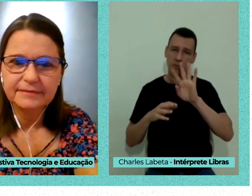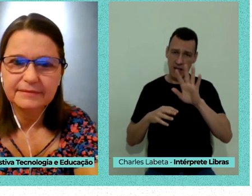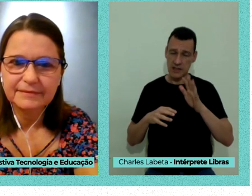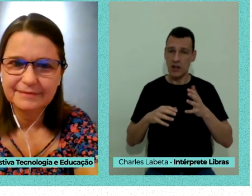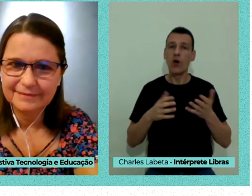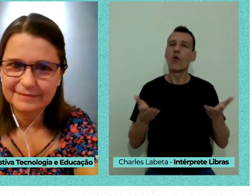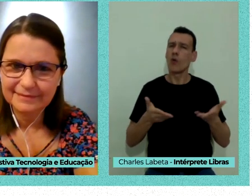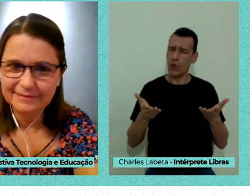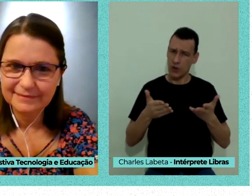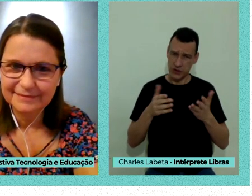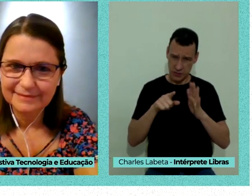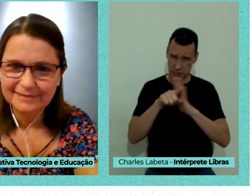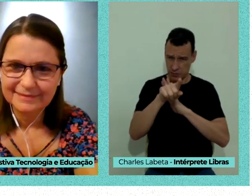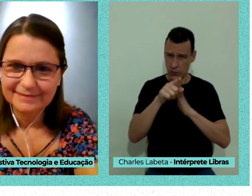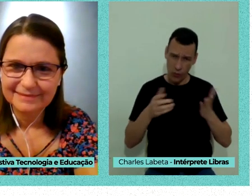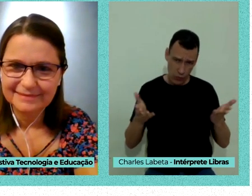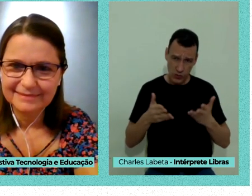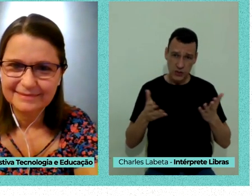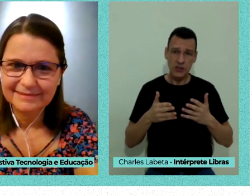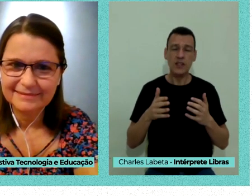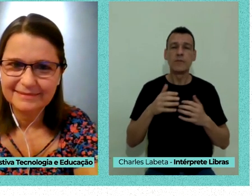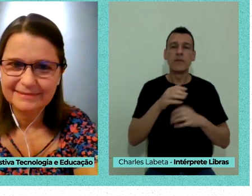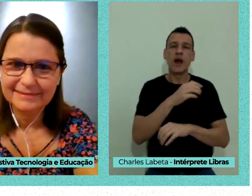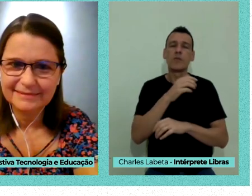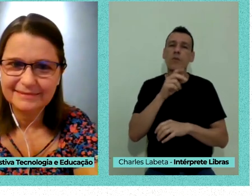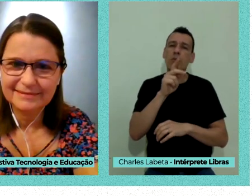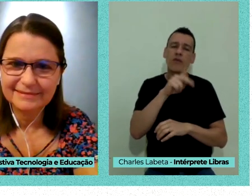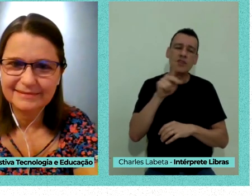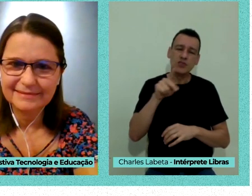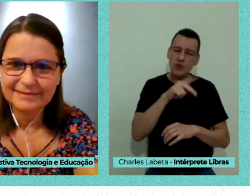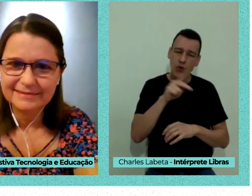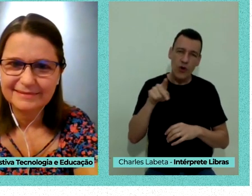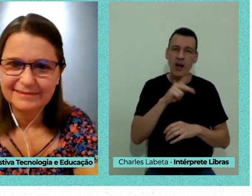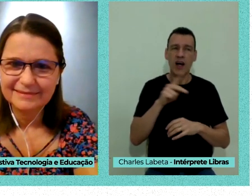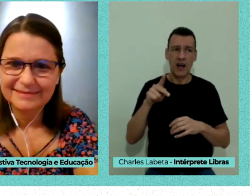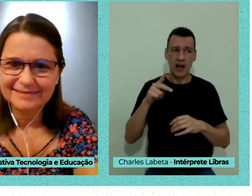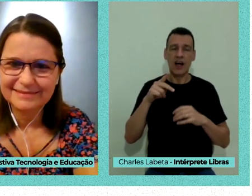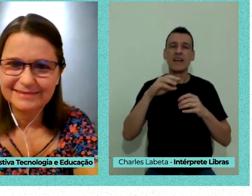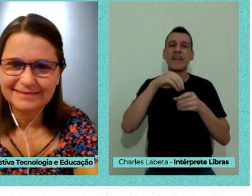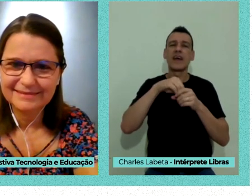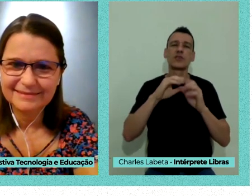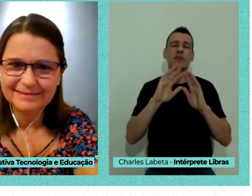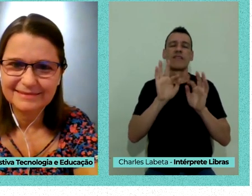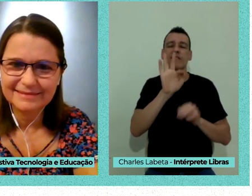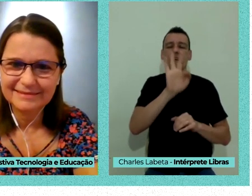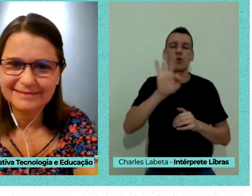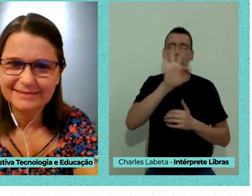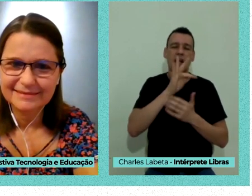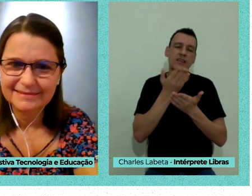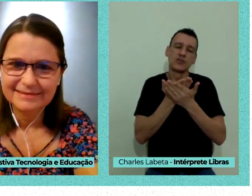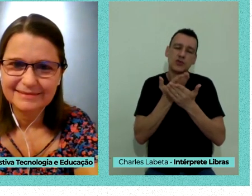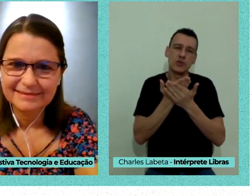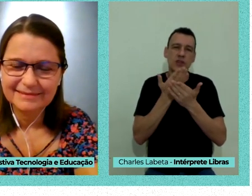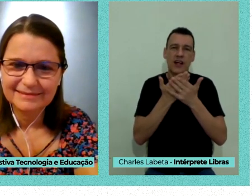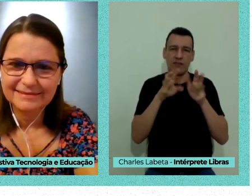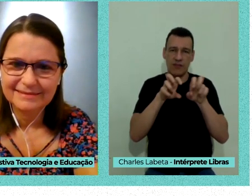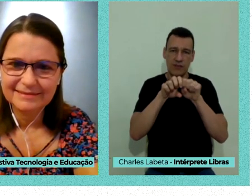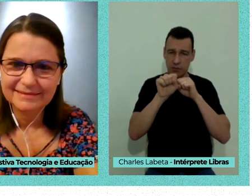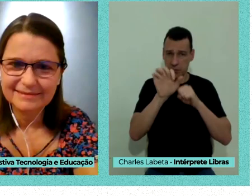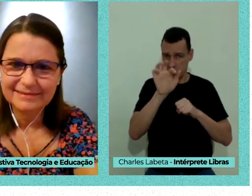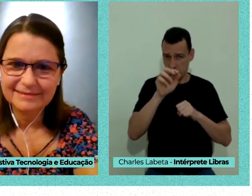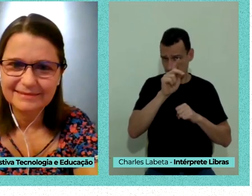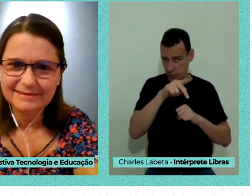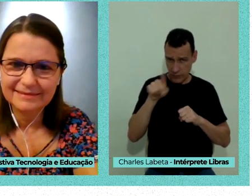professoras com esse olhar? Eu gostaria que as duas respondessem, Odara e Rita. Odara, com você, como é que está a formação